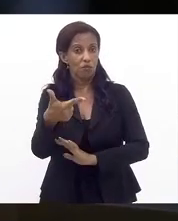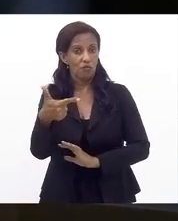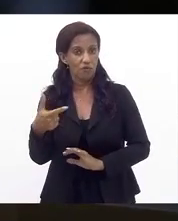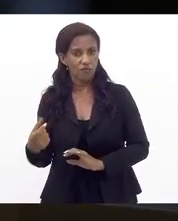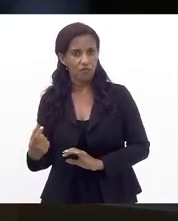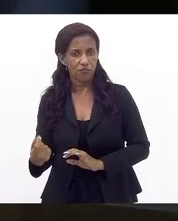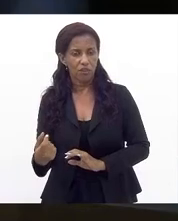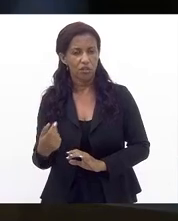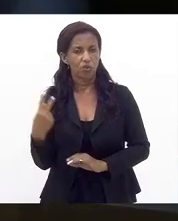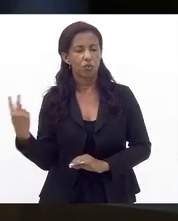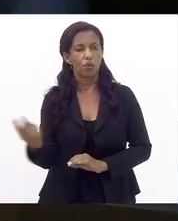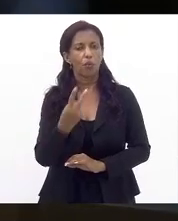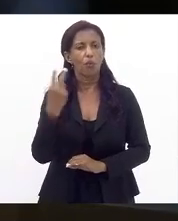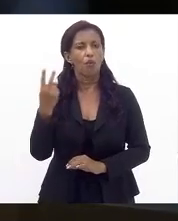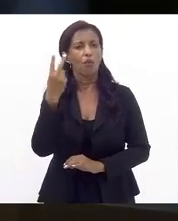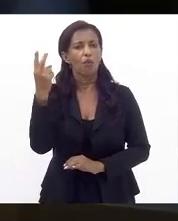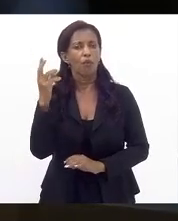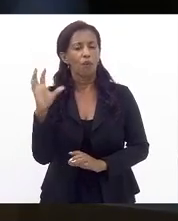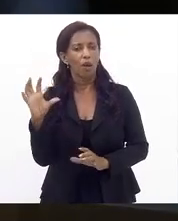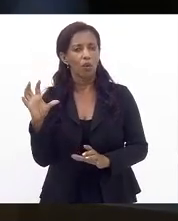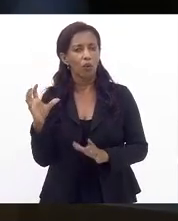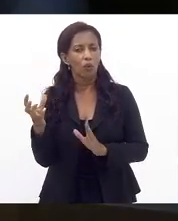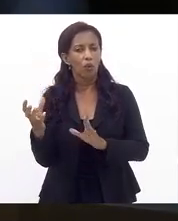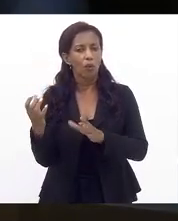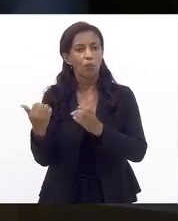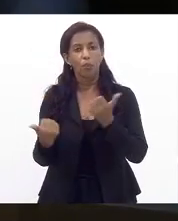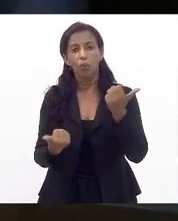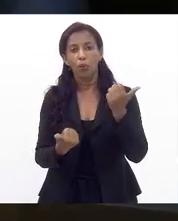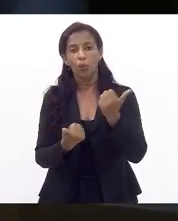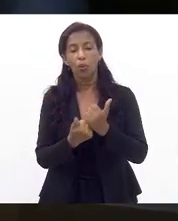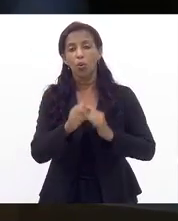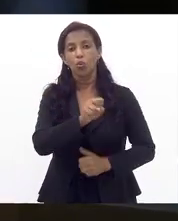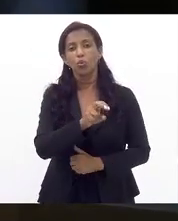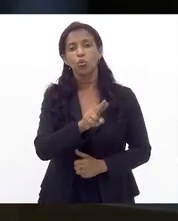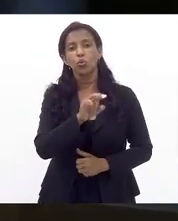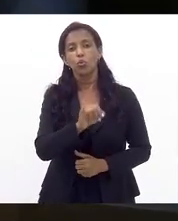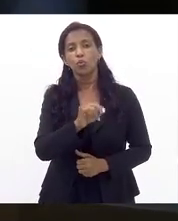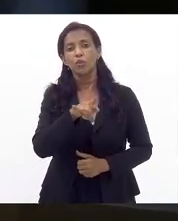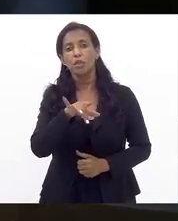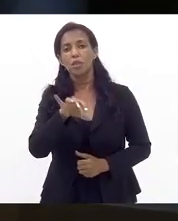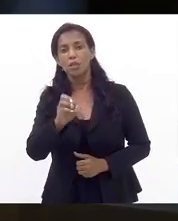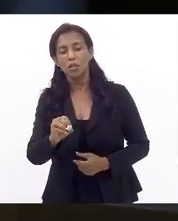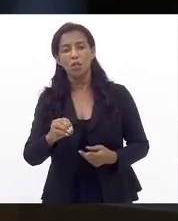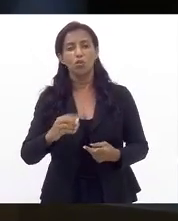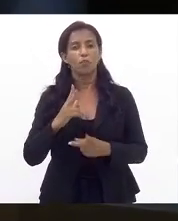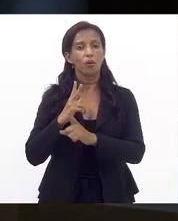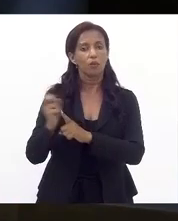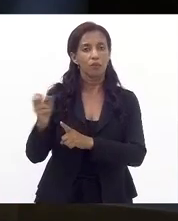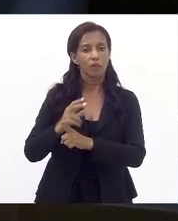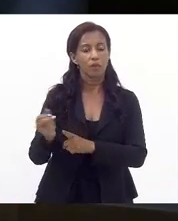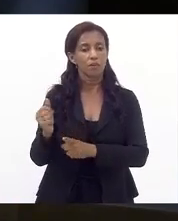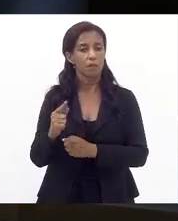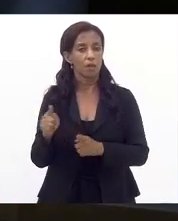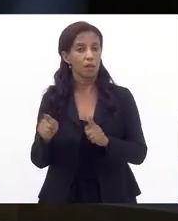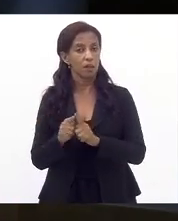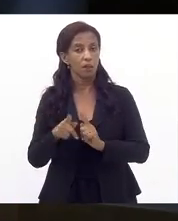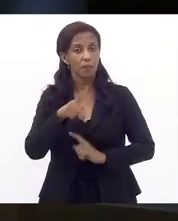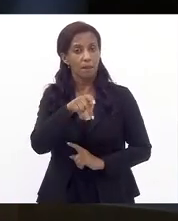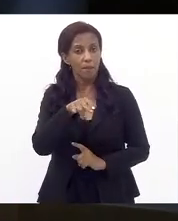20 o valor constituído pelos subsídios pelo vencimento e pelas vantagens